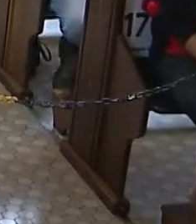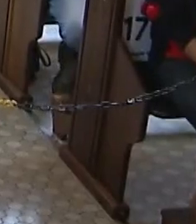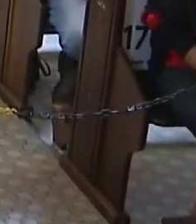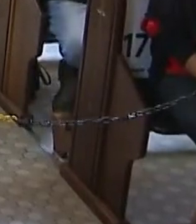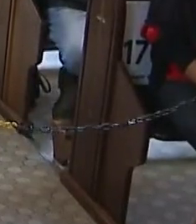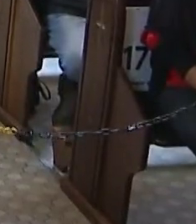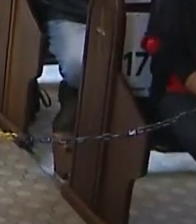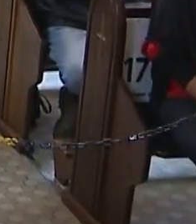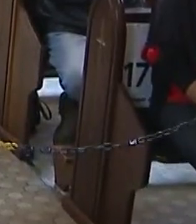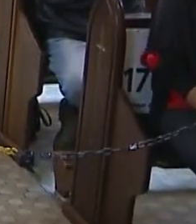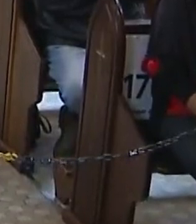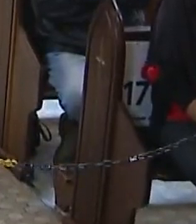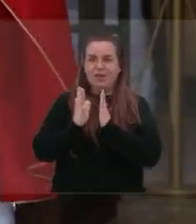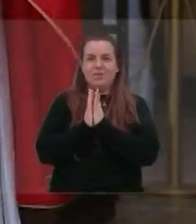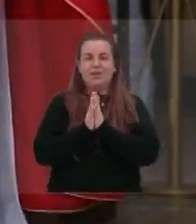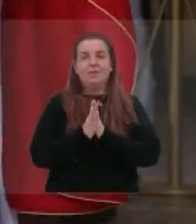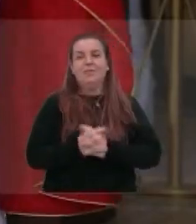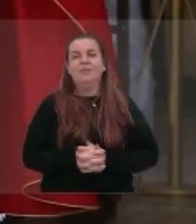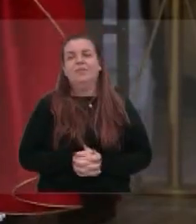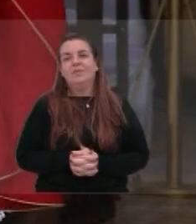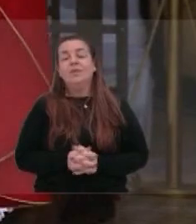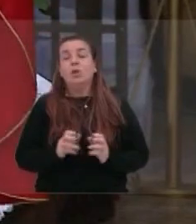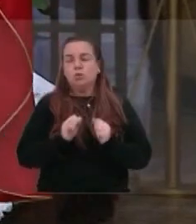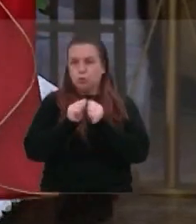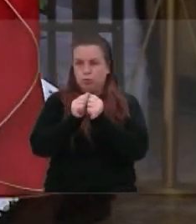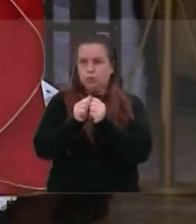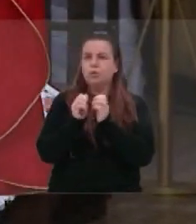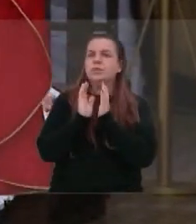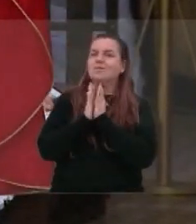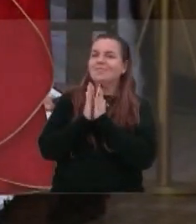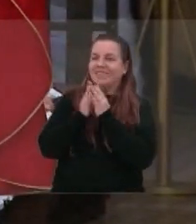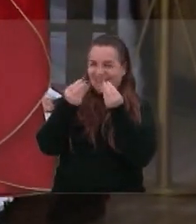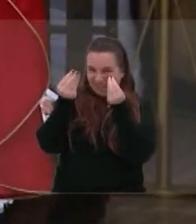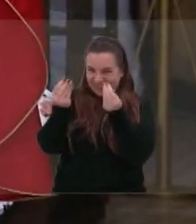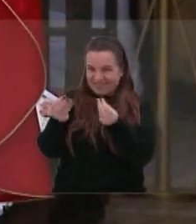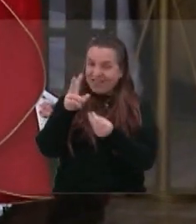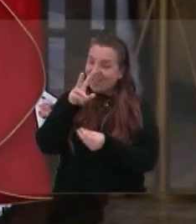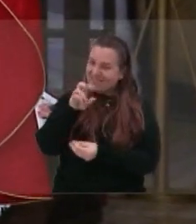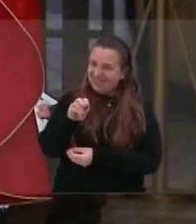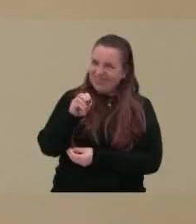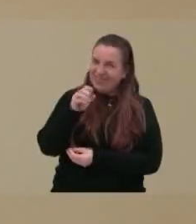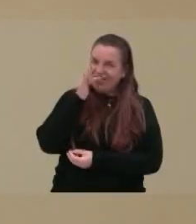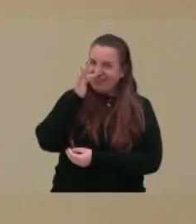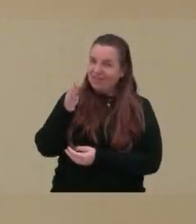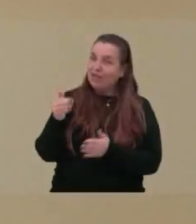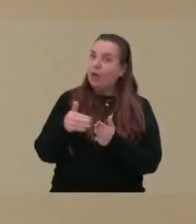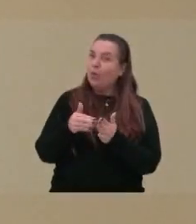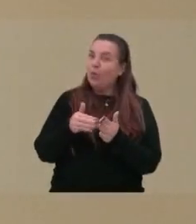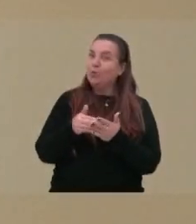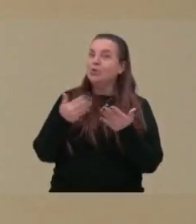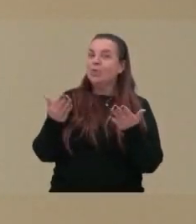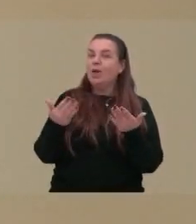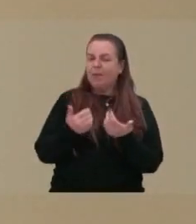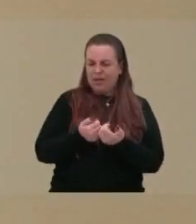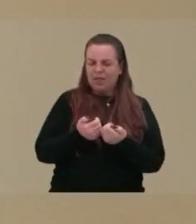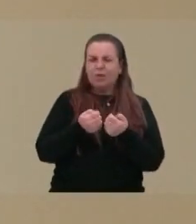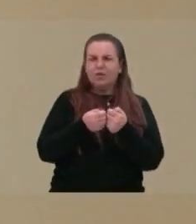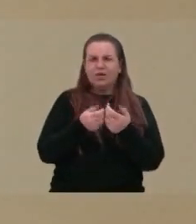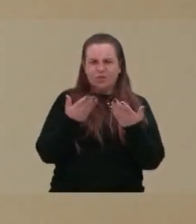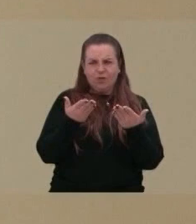Volte a rezar o Santo Terço. E juntos, a 50ª rosa. Pega teu terço na mão,